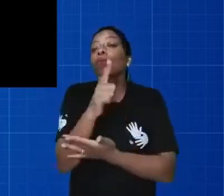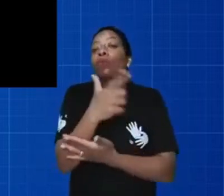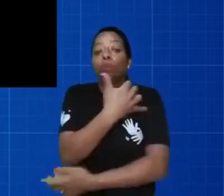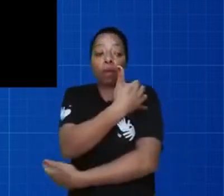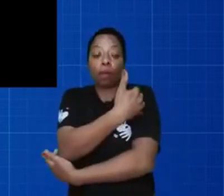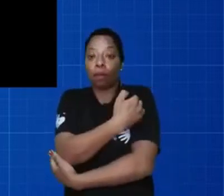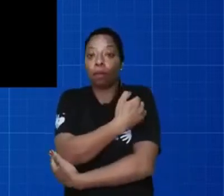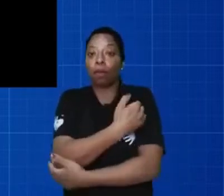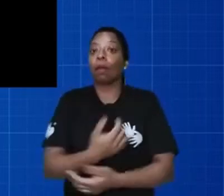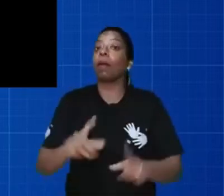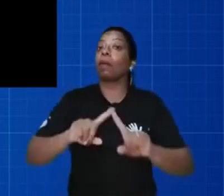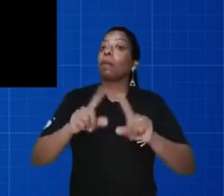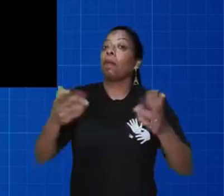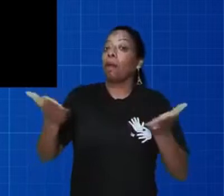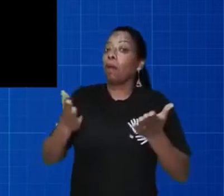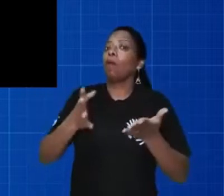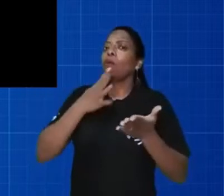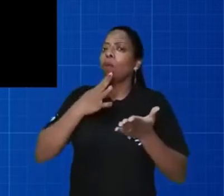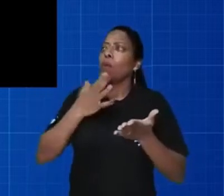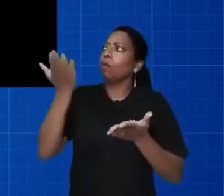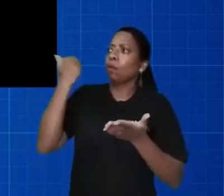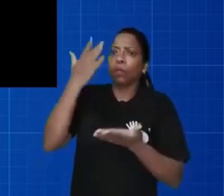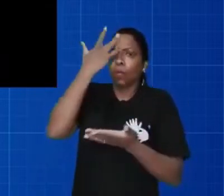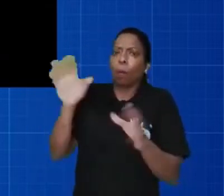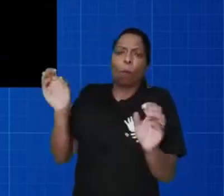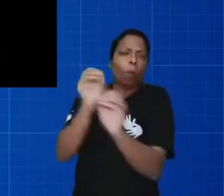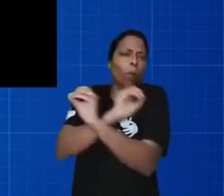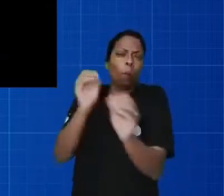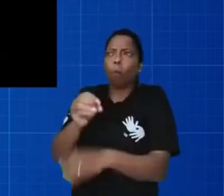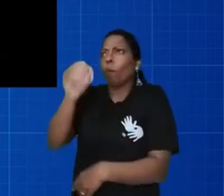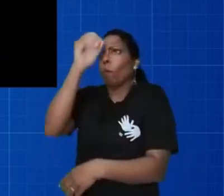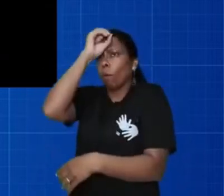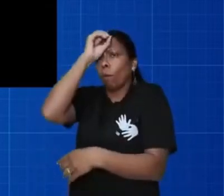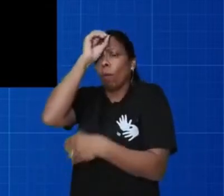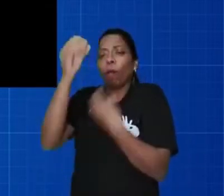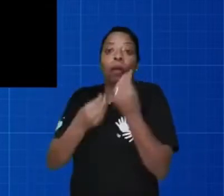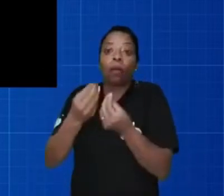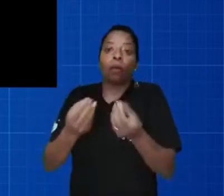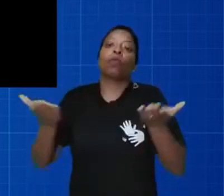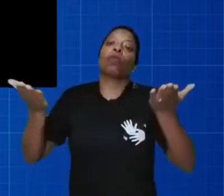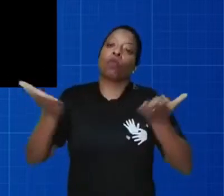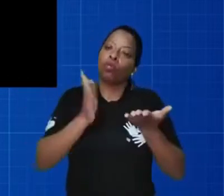como ela abordava nós, né, como ela cometia nós, e hoje nós já estamos num cenário muito